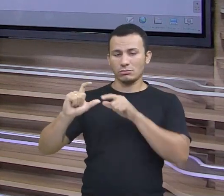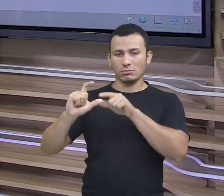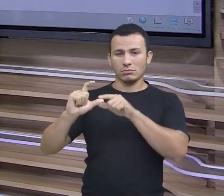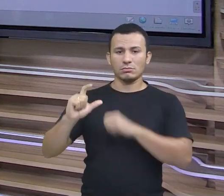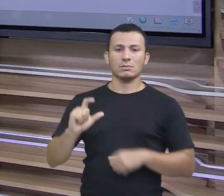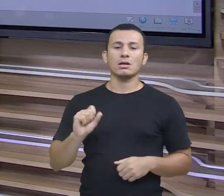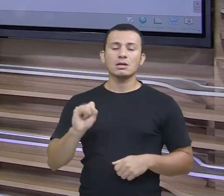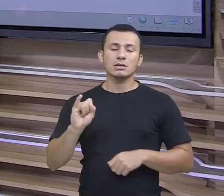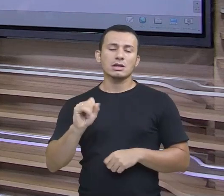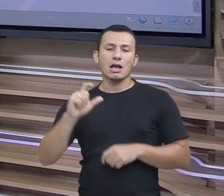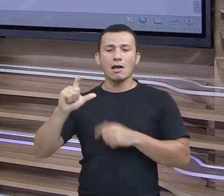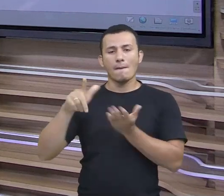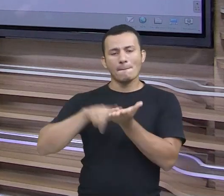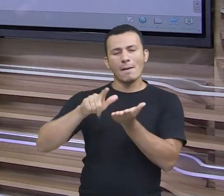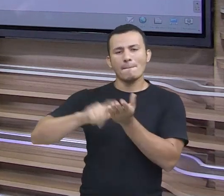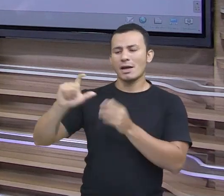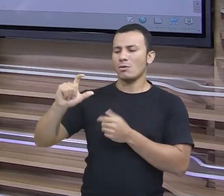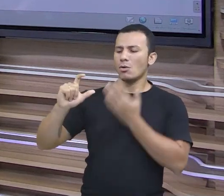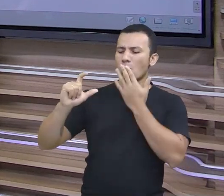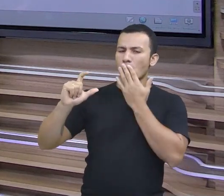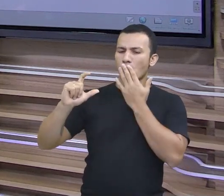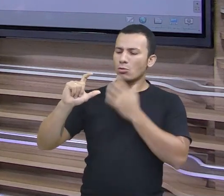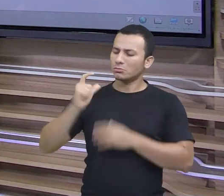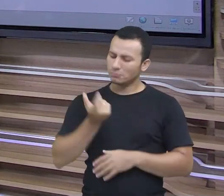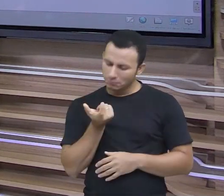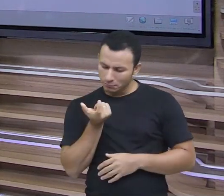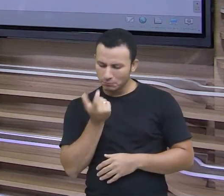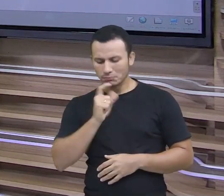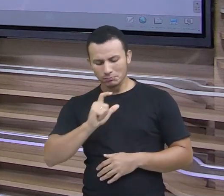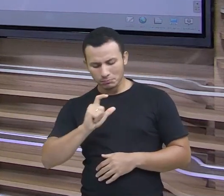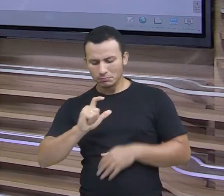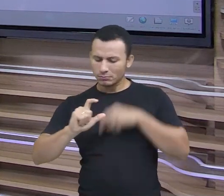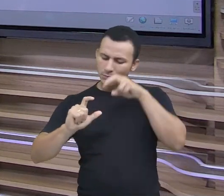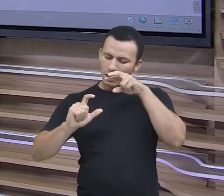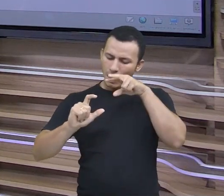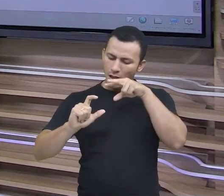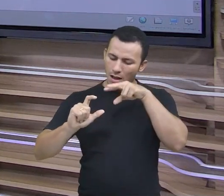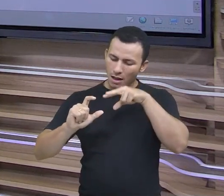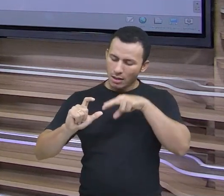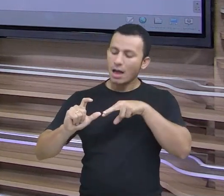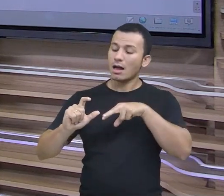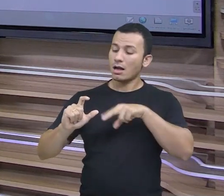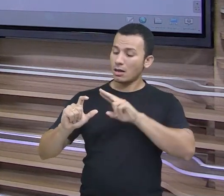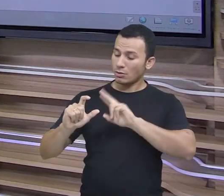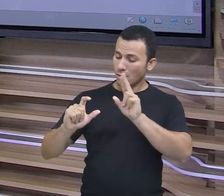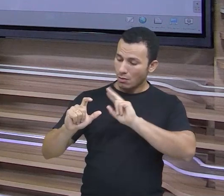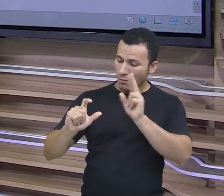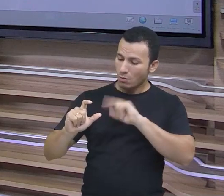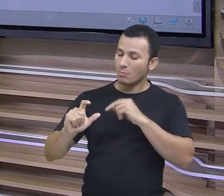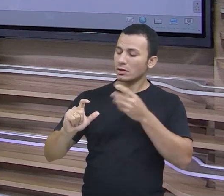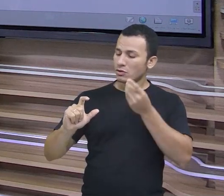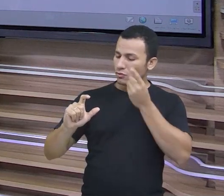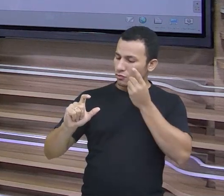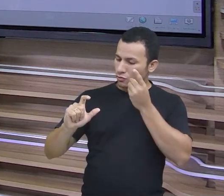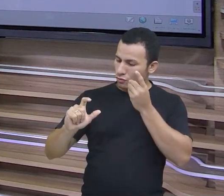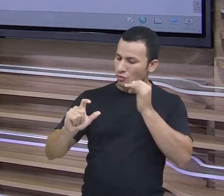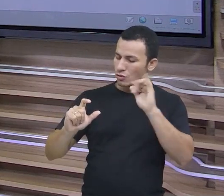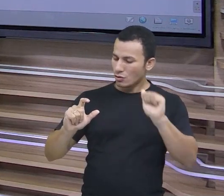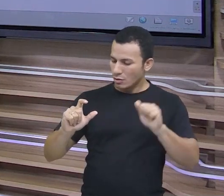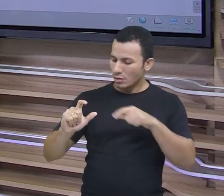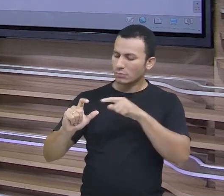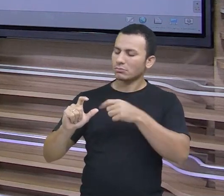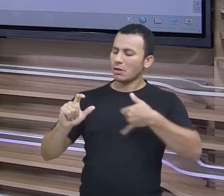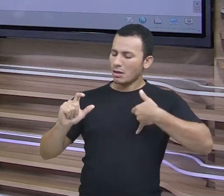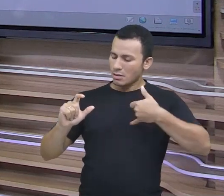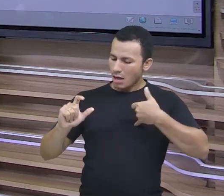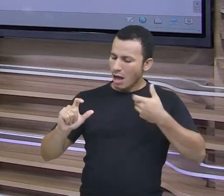papelzinho colorido, você vai ver as informações. Tem um nome, tem uma data, tem uma idade,